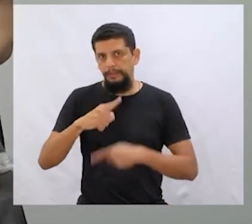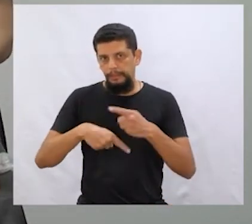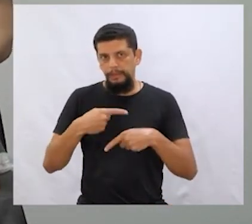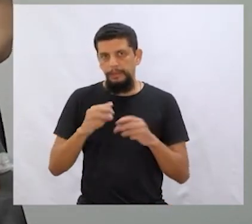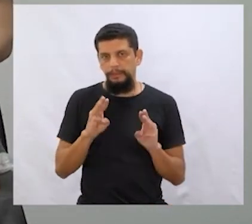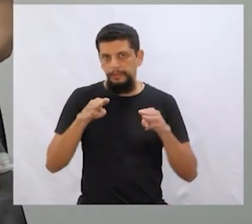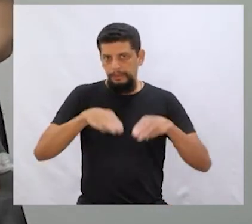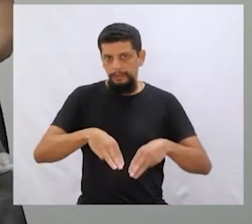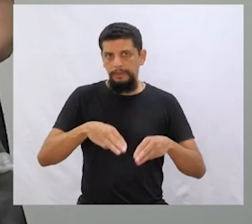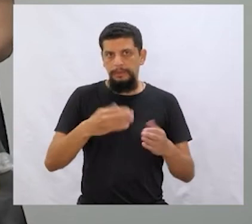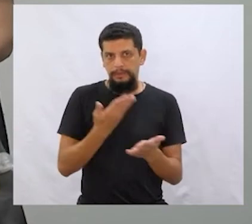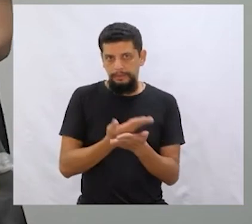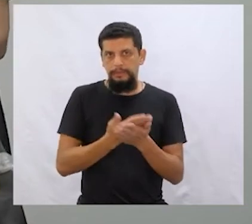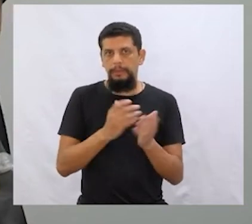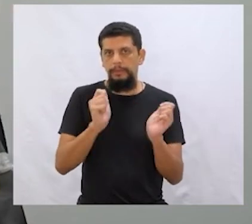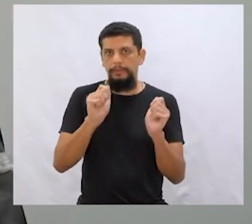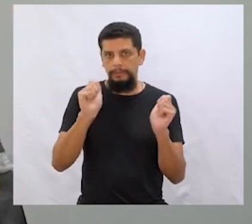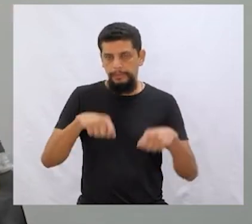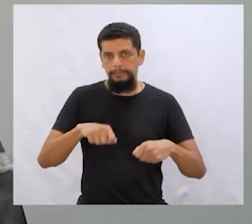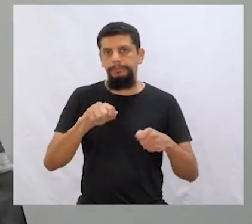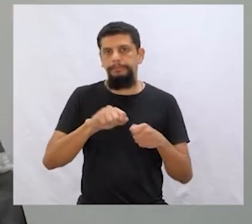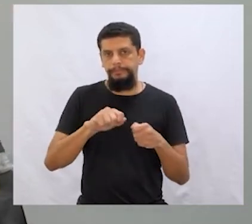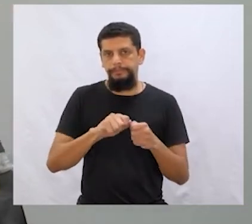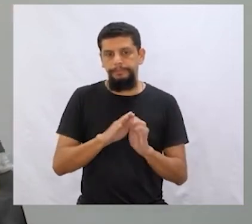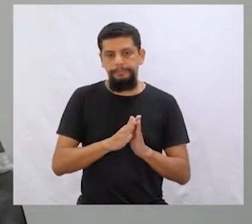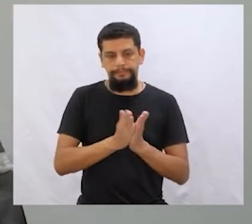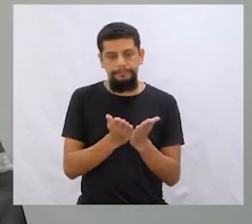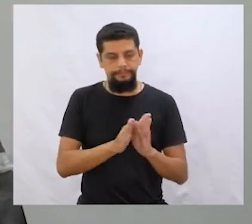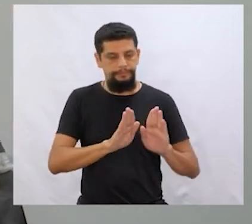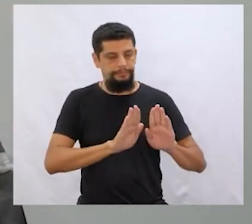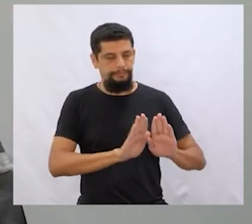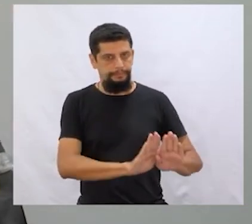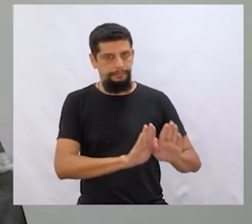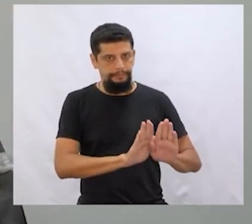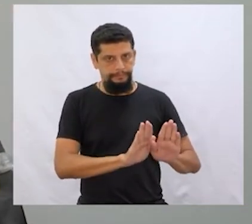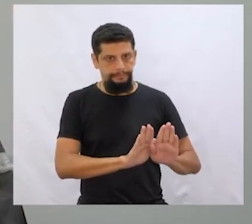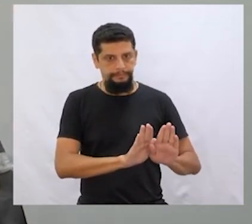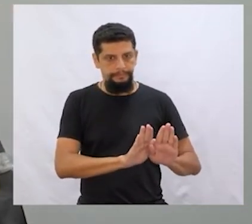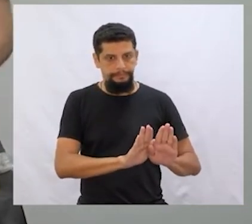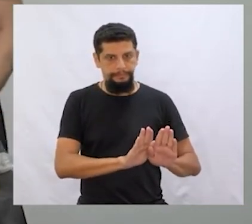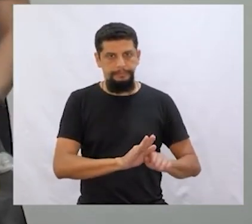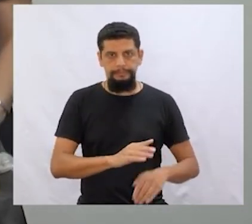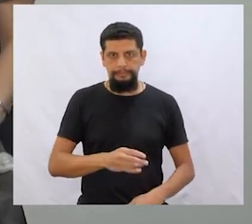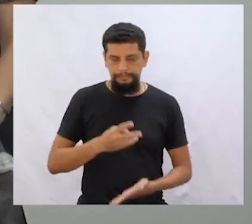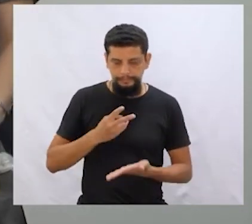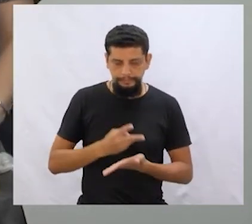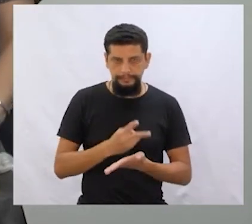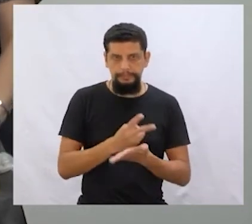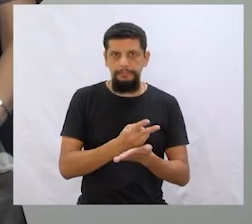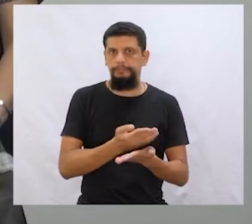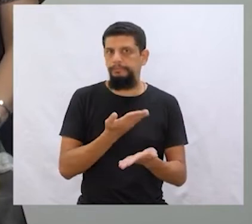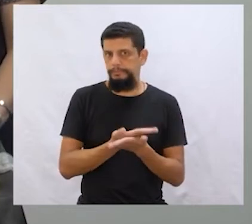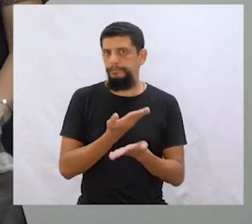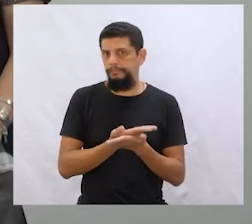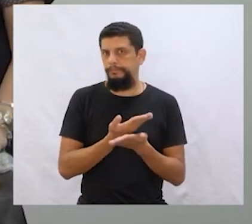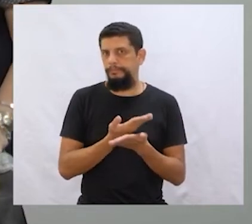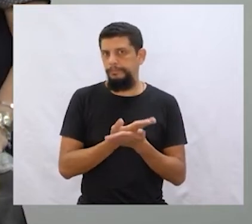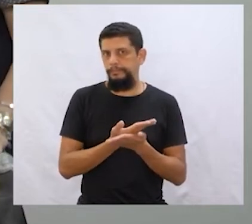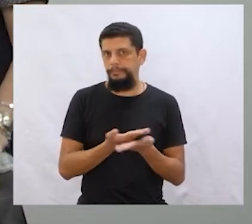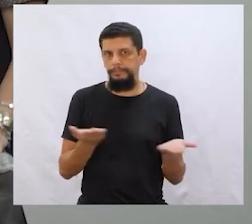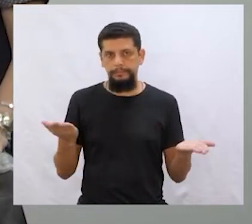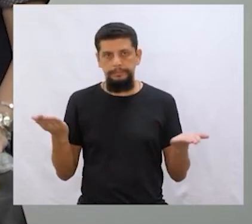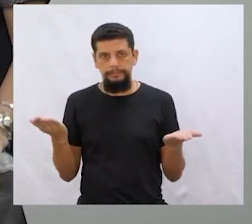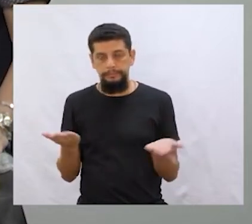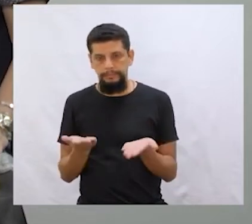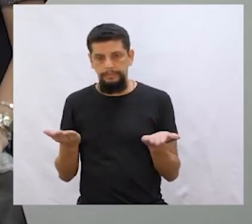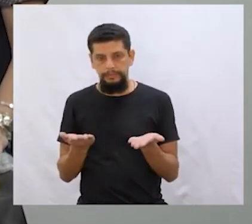para fazer no final da aula, certo? Certo? Então, agora fecha o caderninho. E deixa do ladinho que a gente vai dar continuidade à aula.